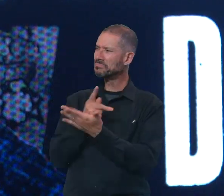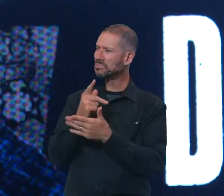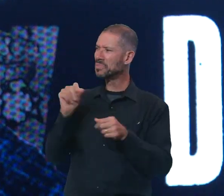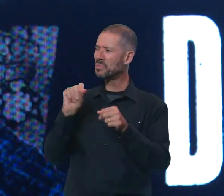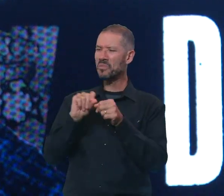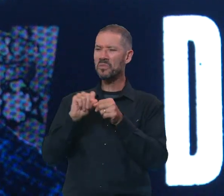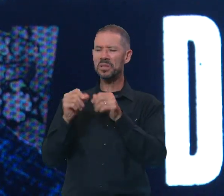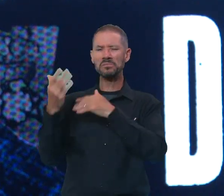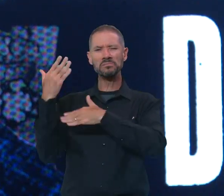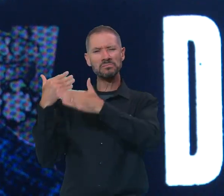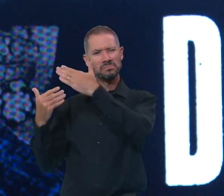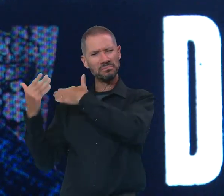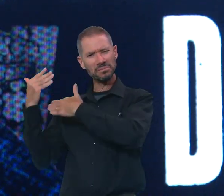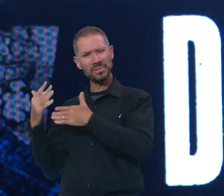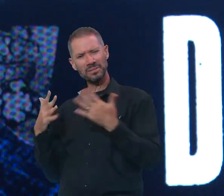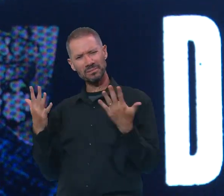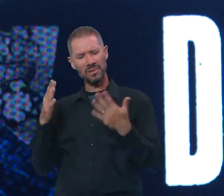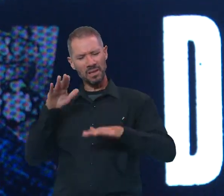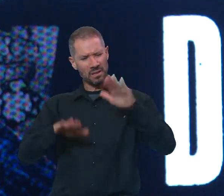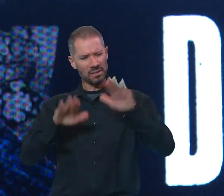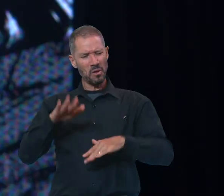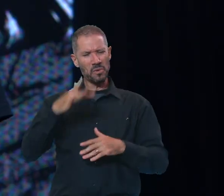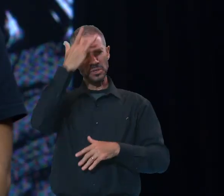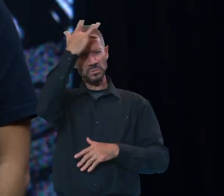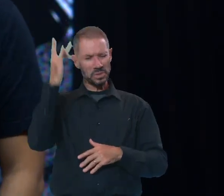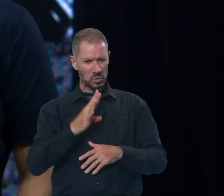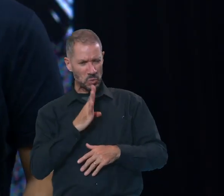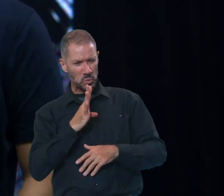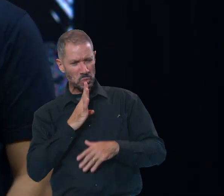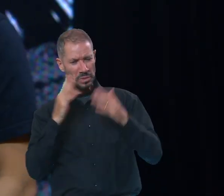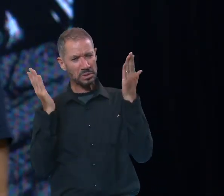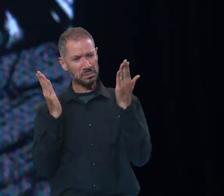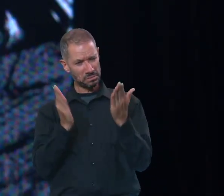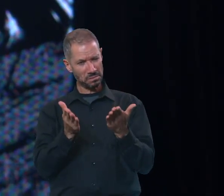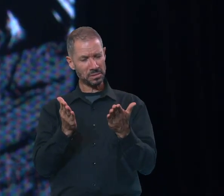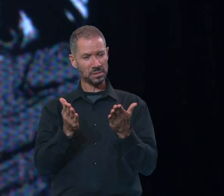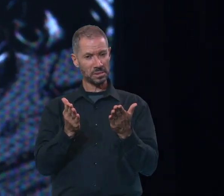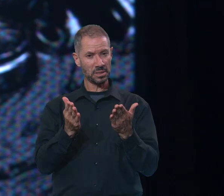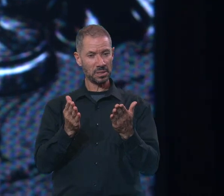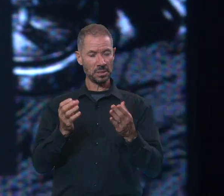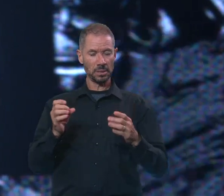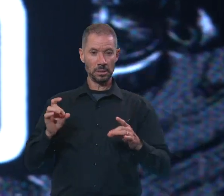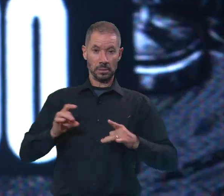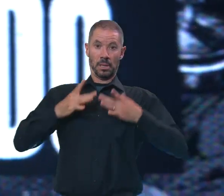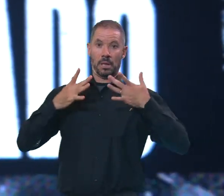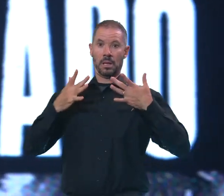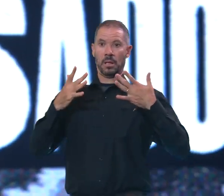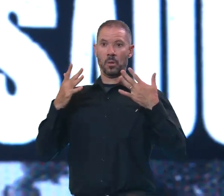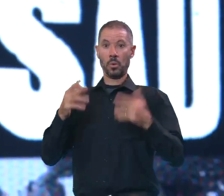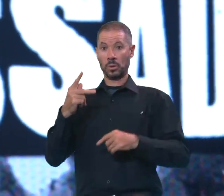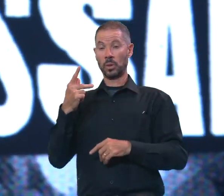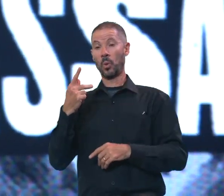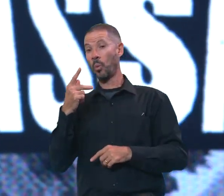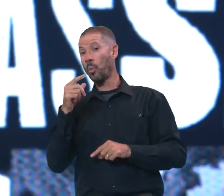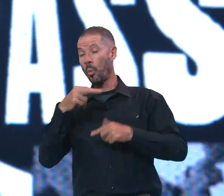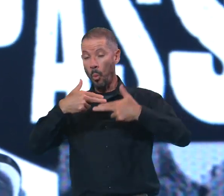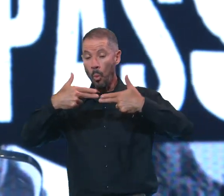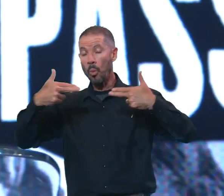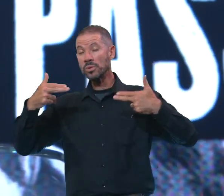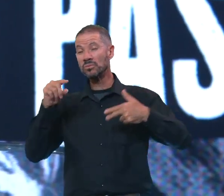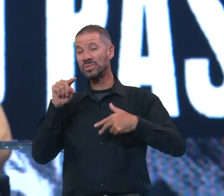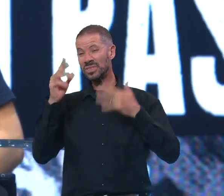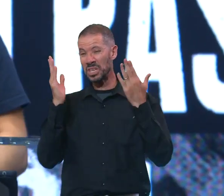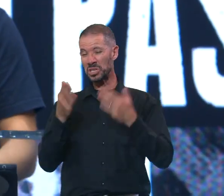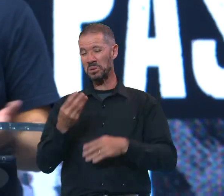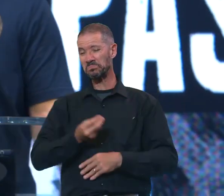no teu passado. Que talvez, se as pessoas te conhecem hoje, estariam extremamente assustadas com relação a coisas que você